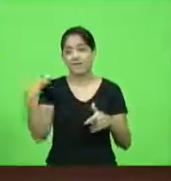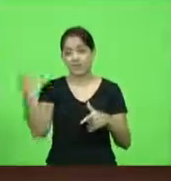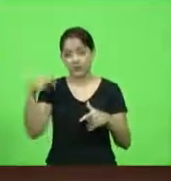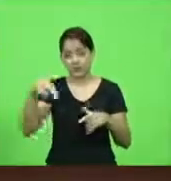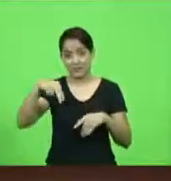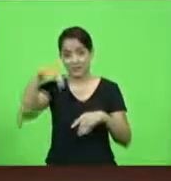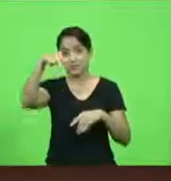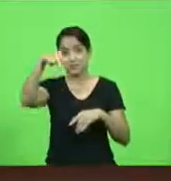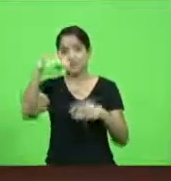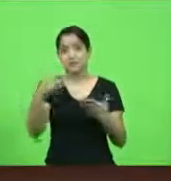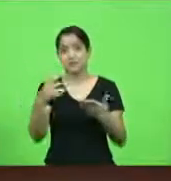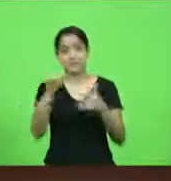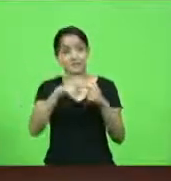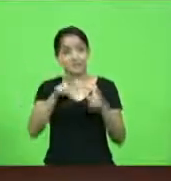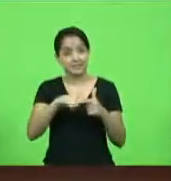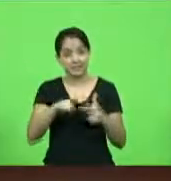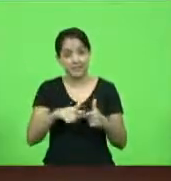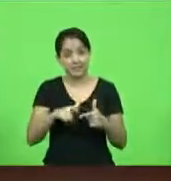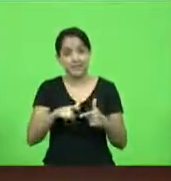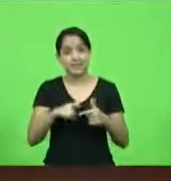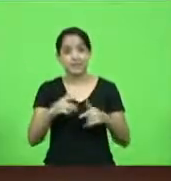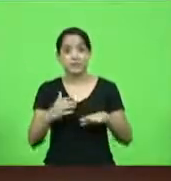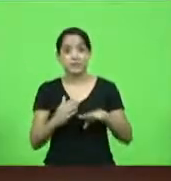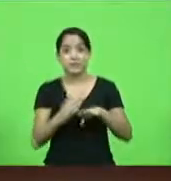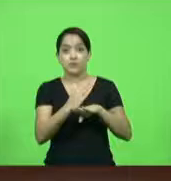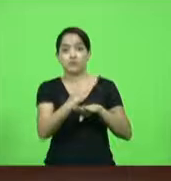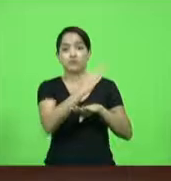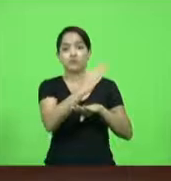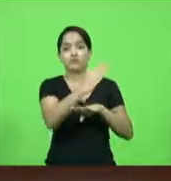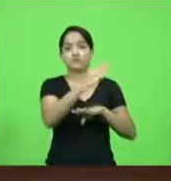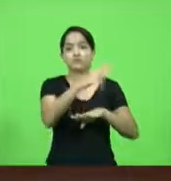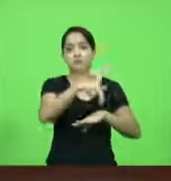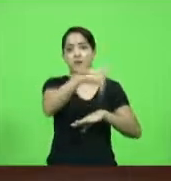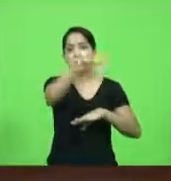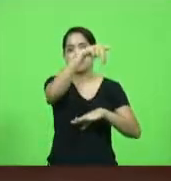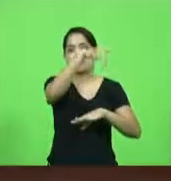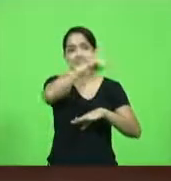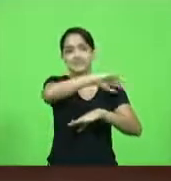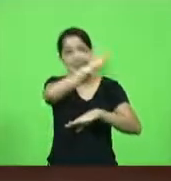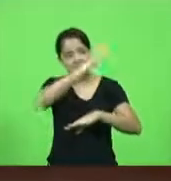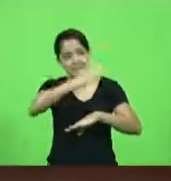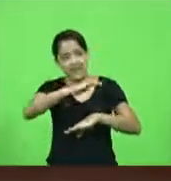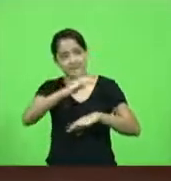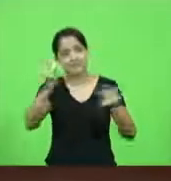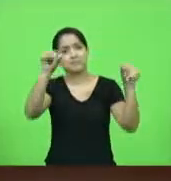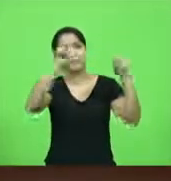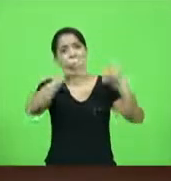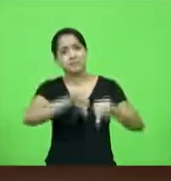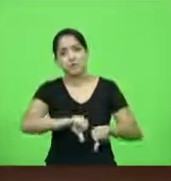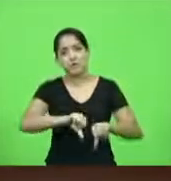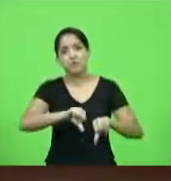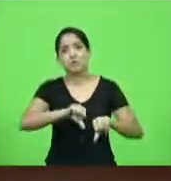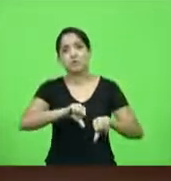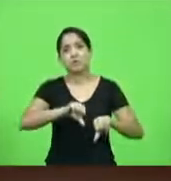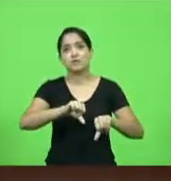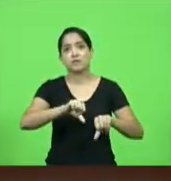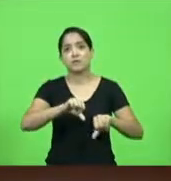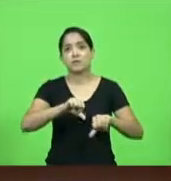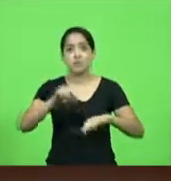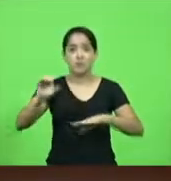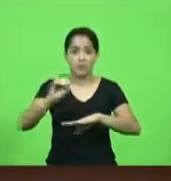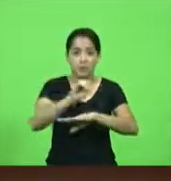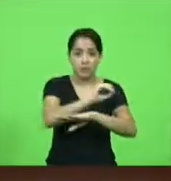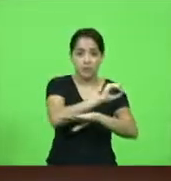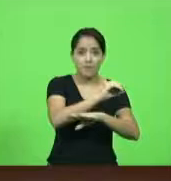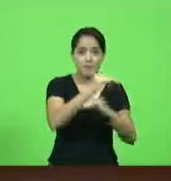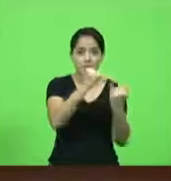está complicado. Se você subir para o Planalto, também está complicado. Se chegar na Serra, também está complicado. Se for pelo meio oeste, então, ali